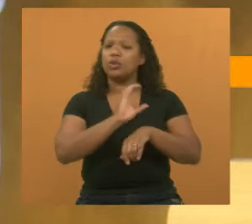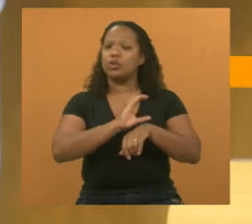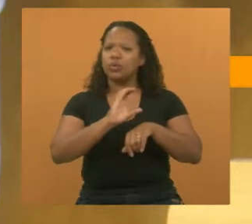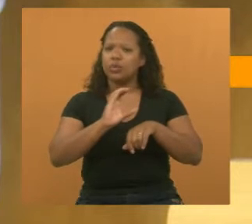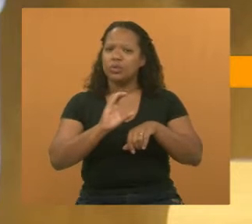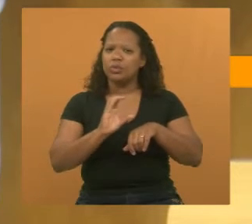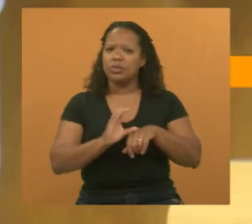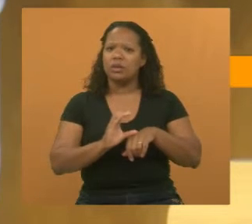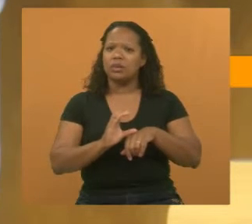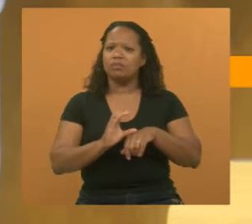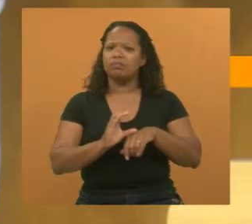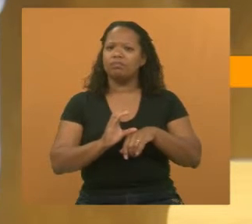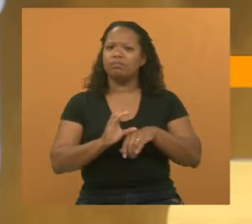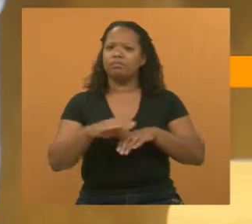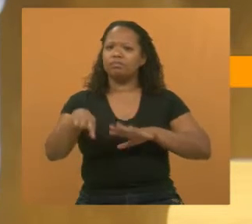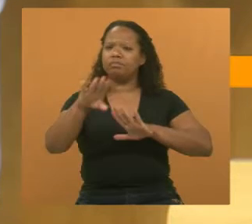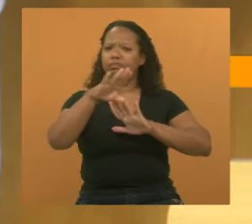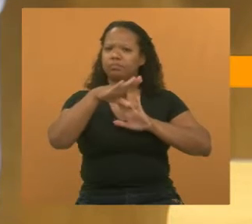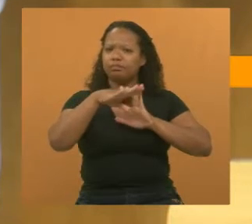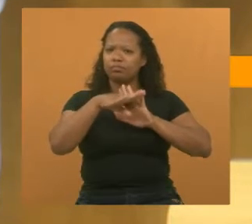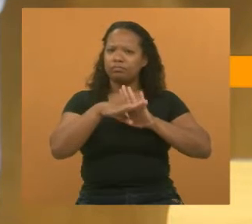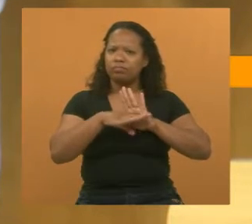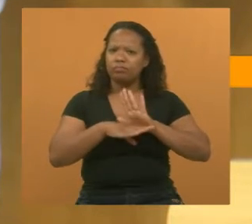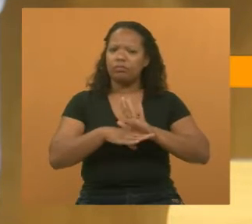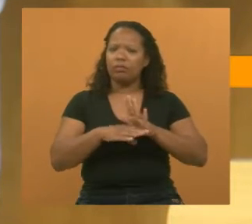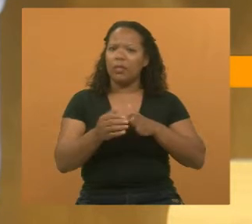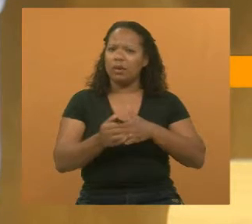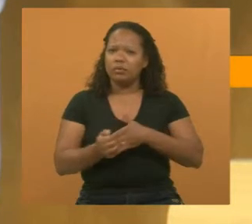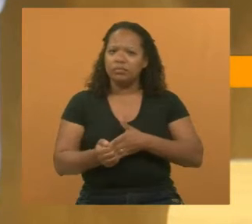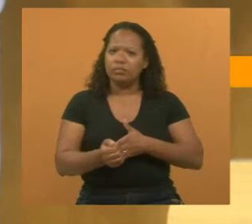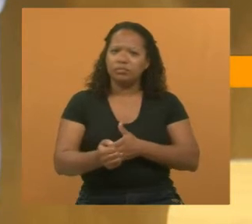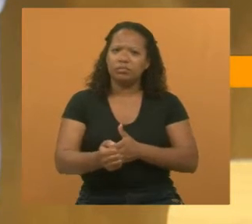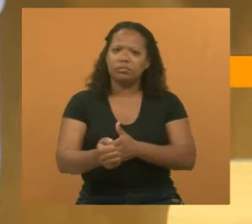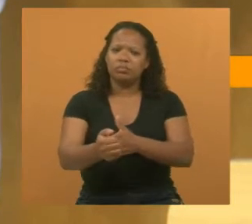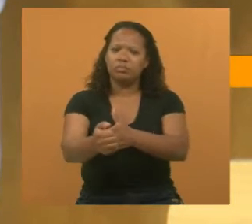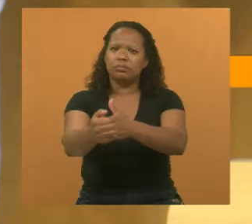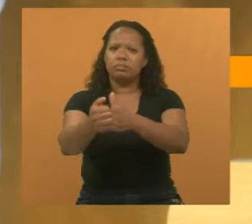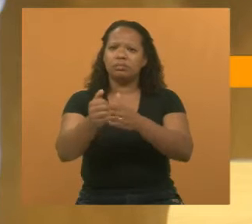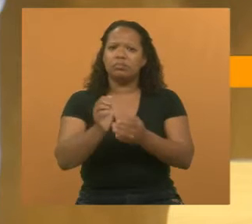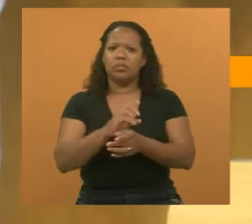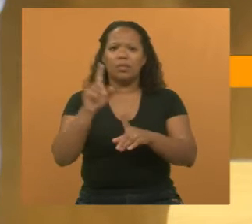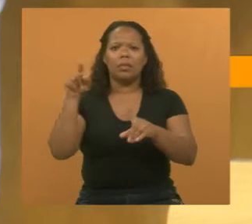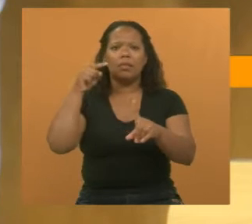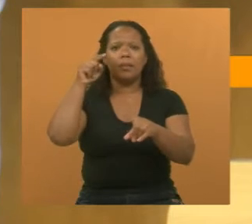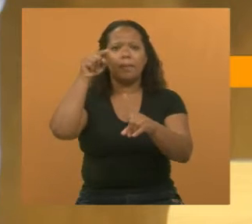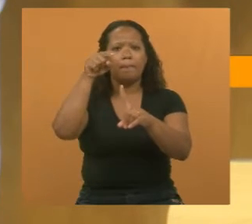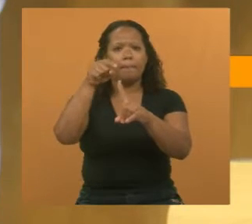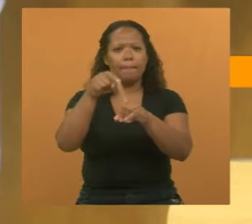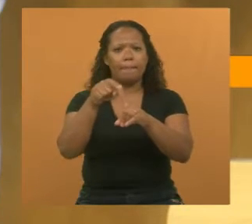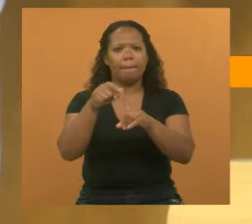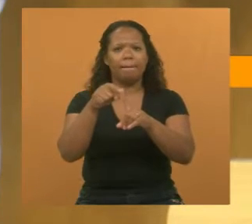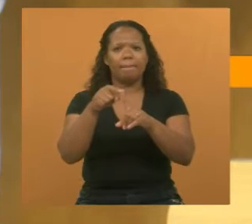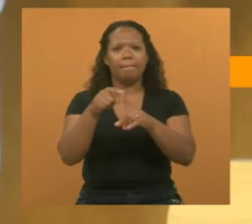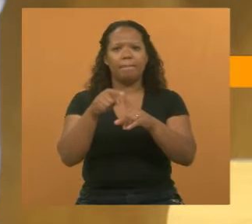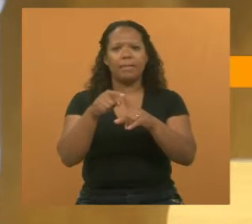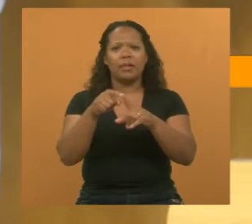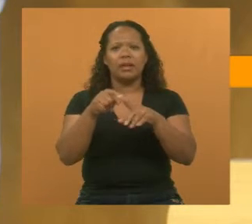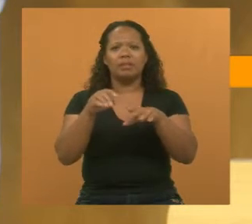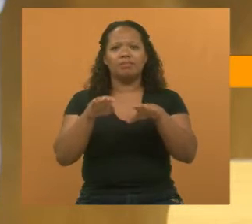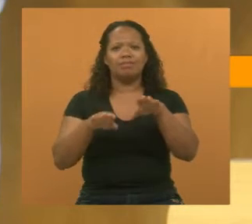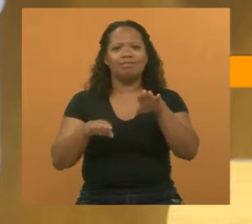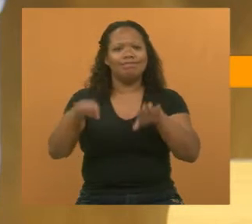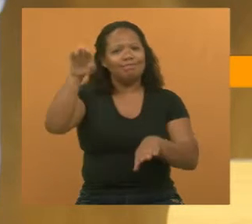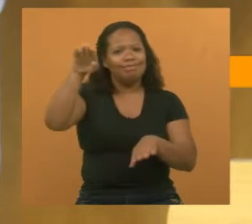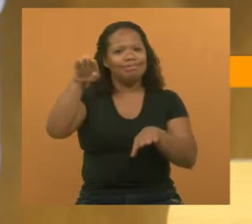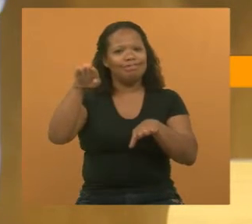uma Constituição dirigente, ou seja, que nos dirige a um objetivo. E o objetivo é o quê? Reduzir a desigualdade